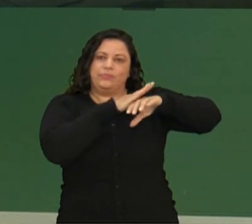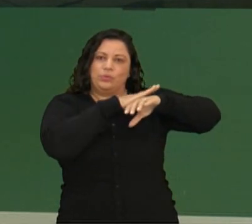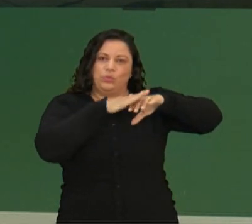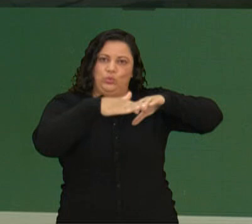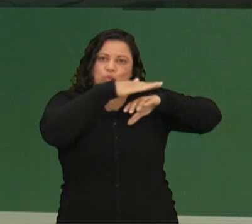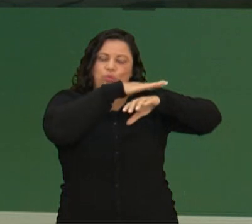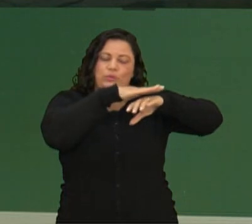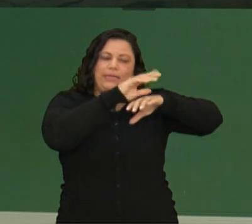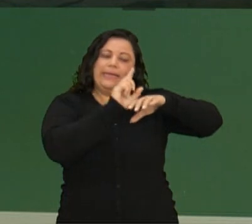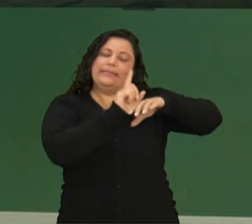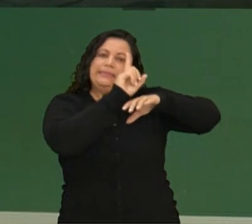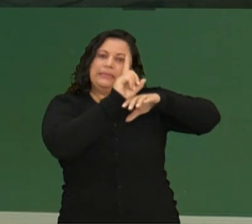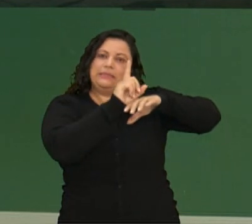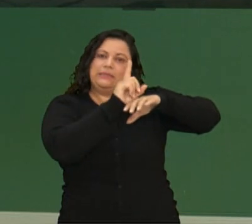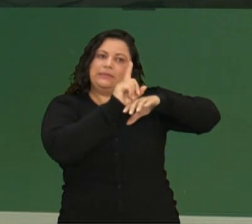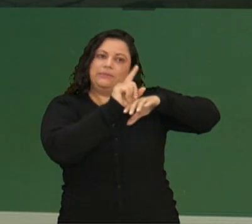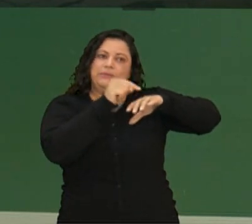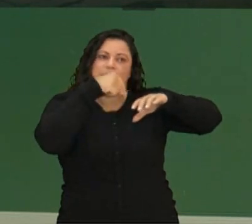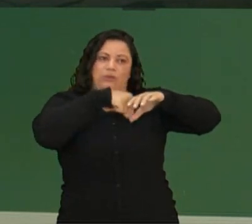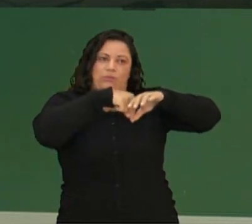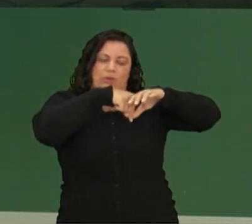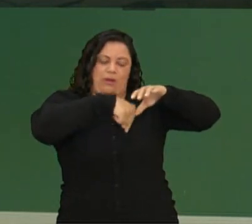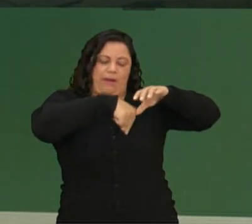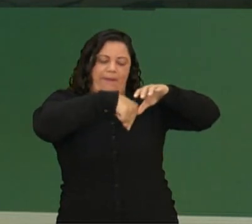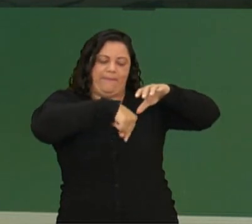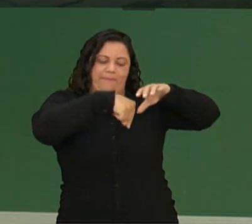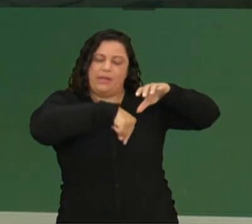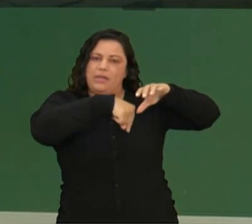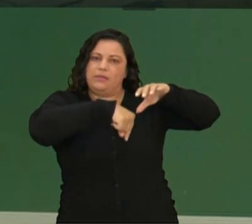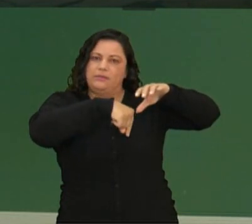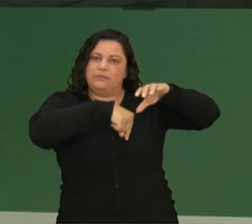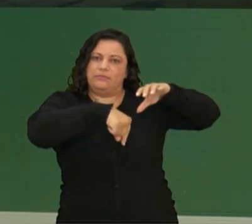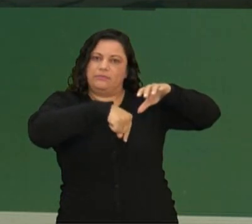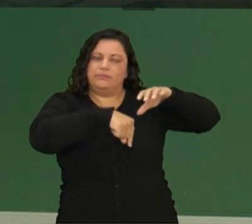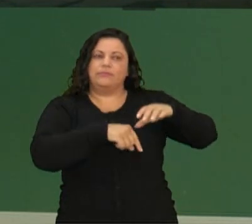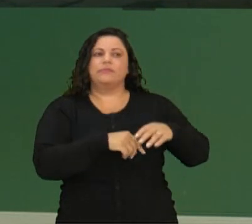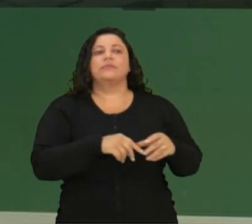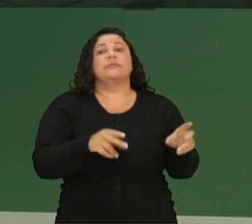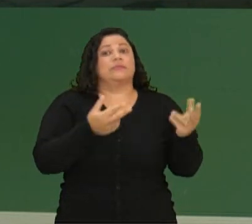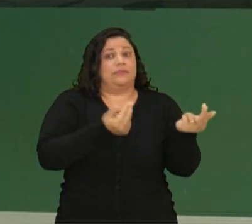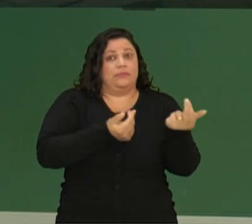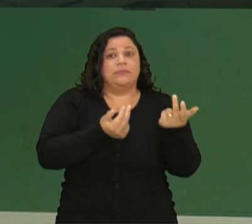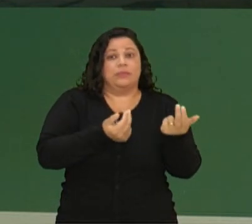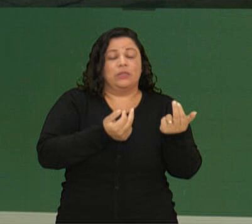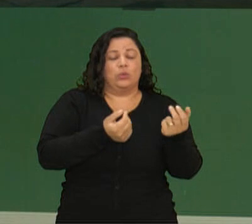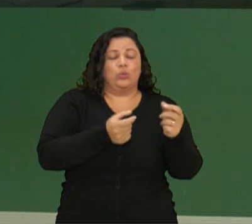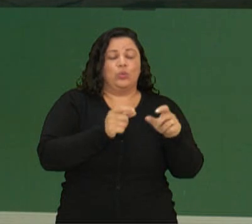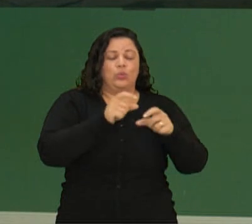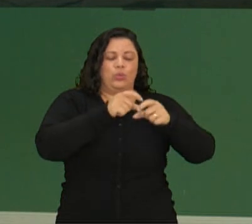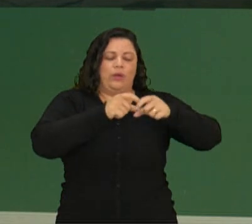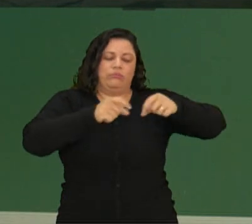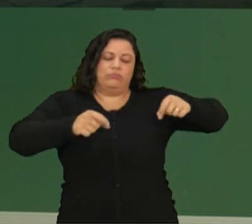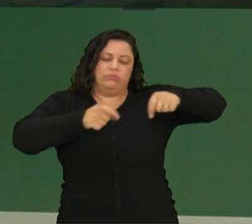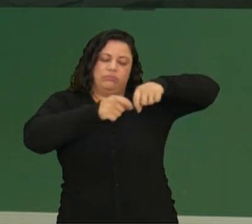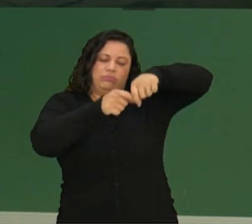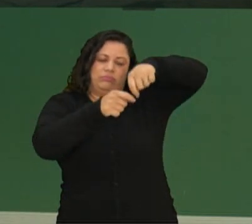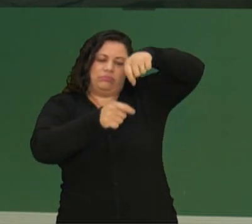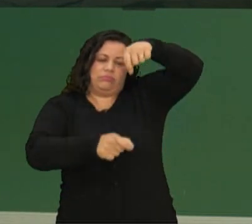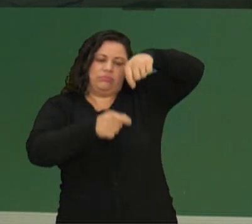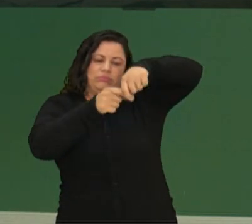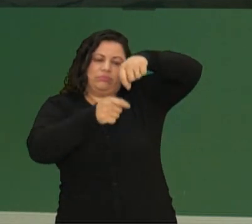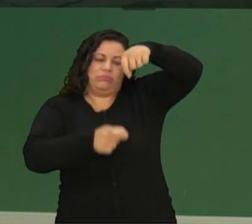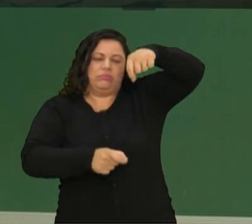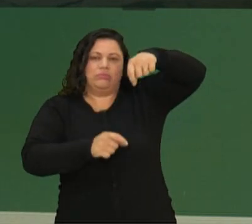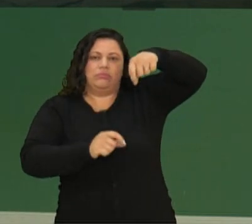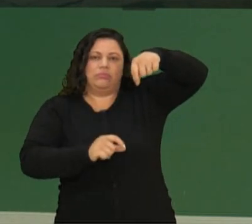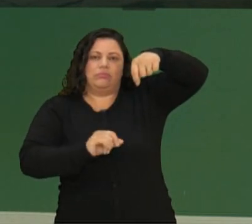superior, porque está em cima. E essa parte voltada mais para baixo é a mesma veia, né? Veia cava, só que chamada daí de